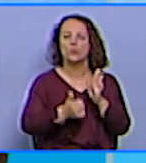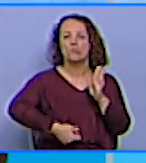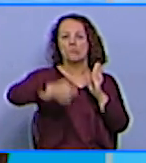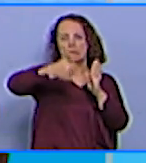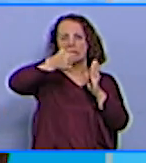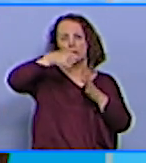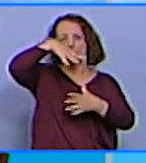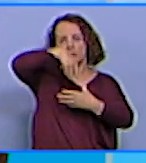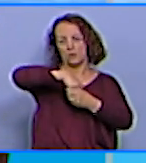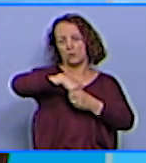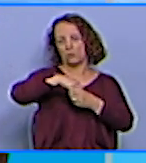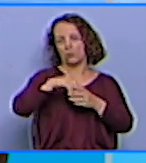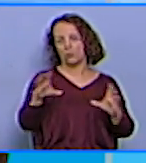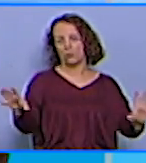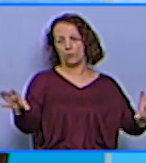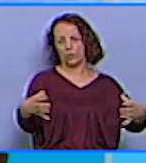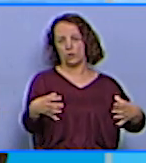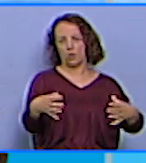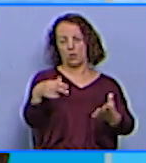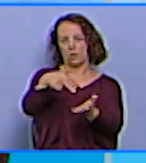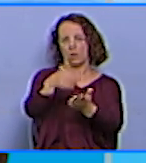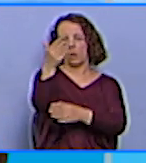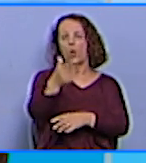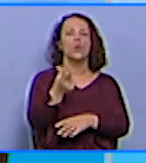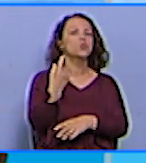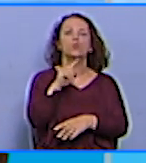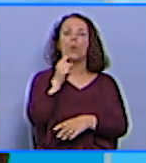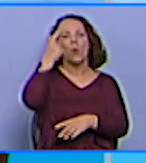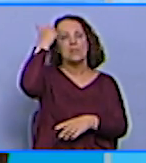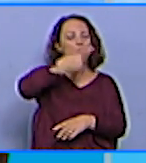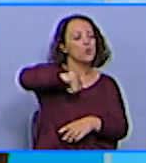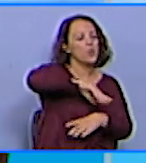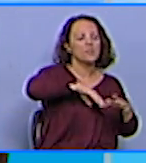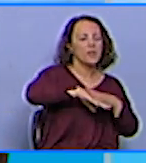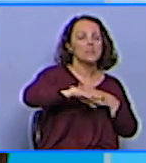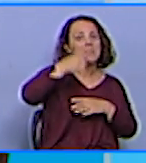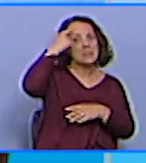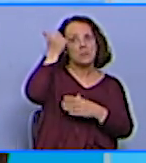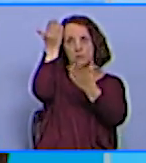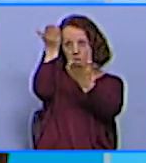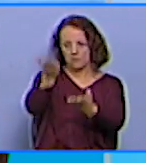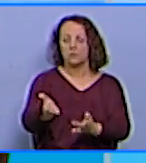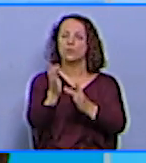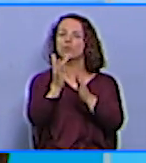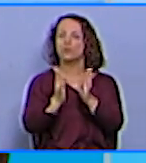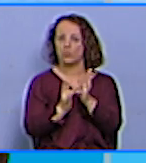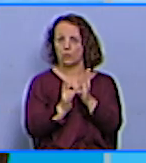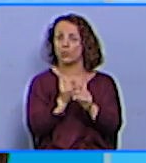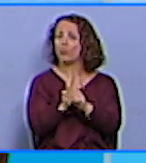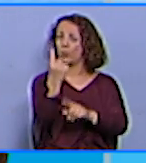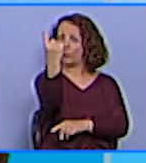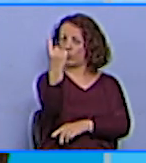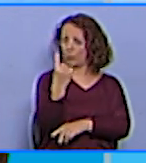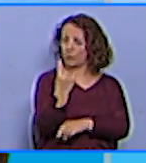tudo girar à volta dele. Não à volta do que fazemos, mas à volta de Jesus. Porque é Ele, de